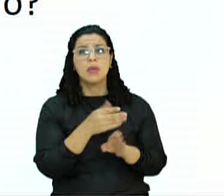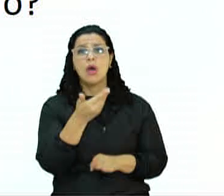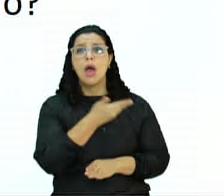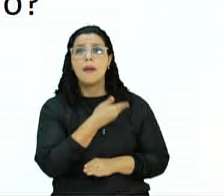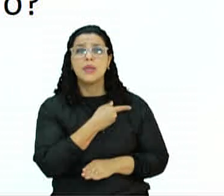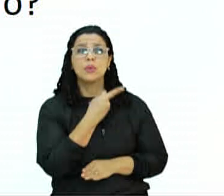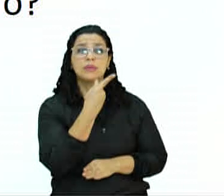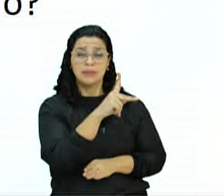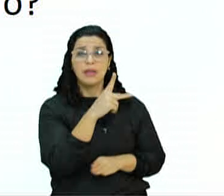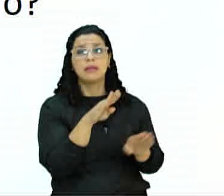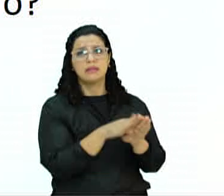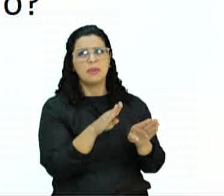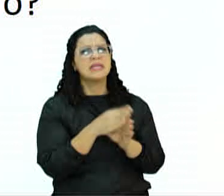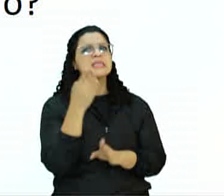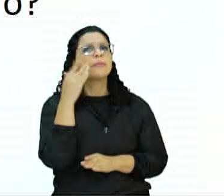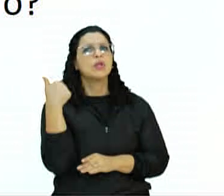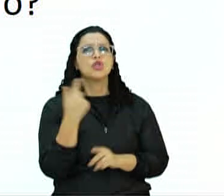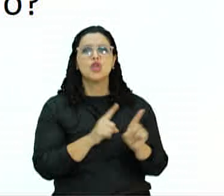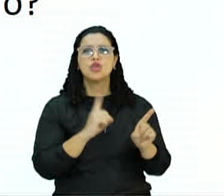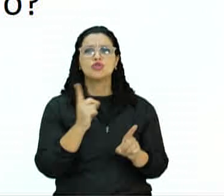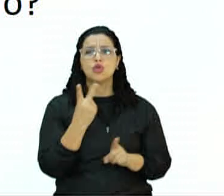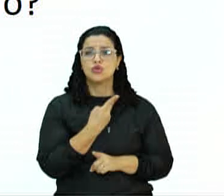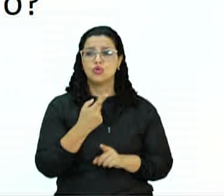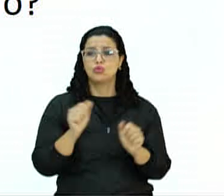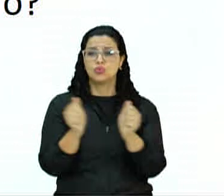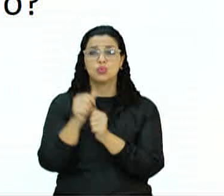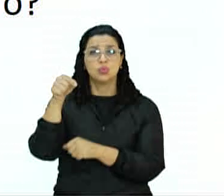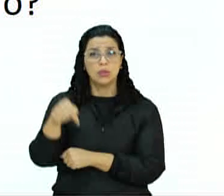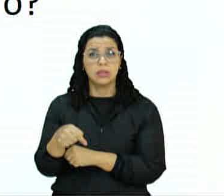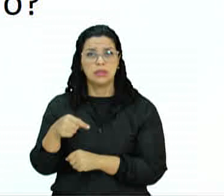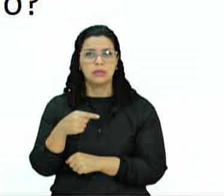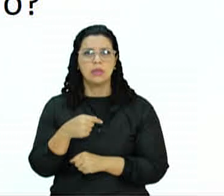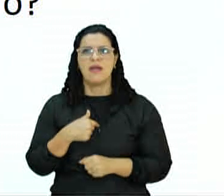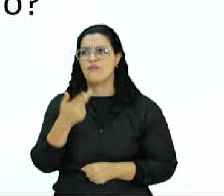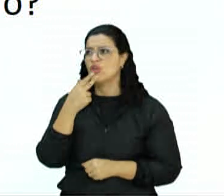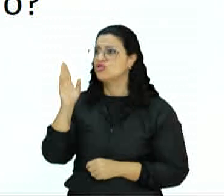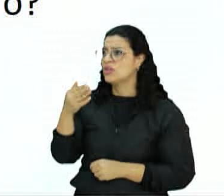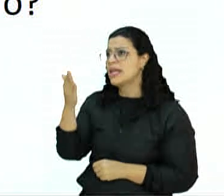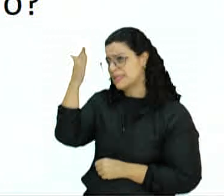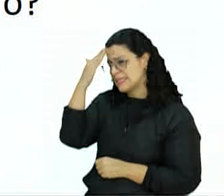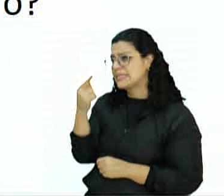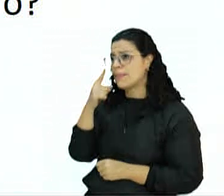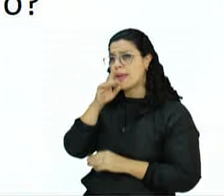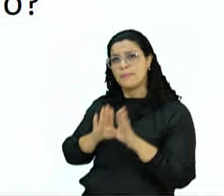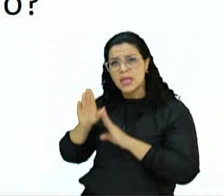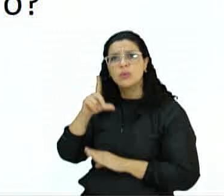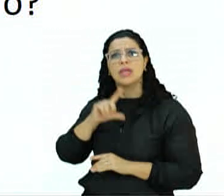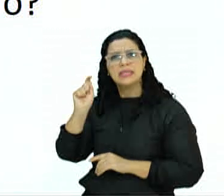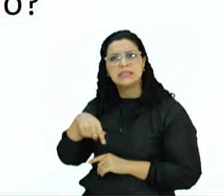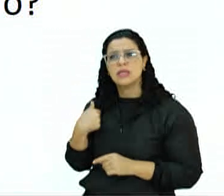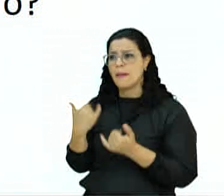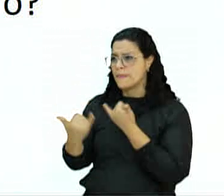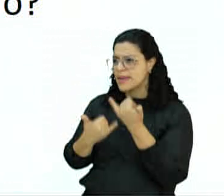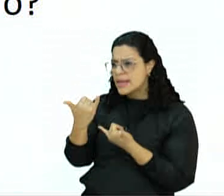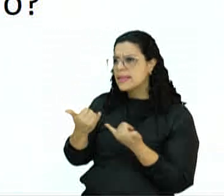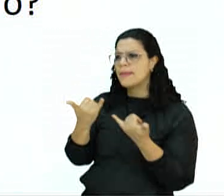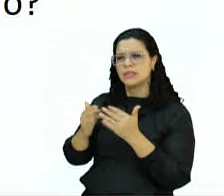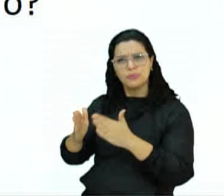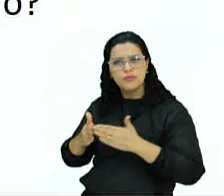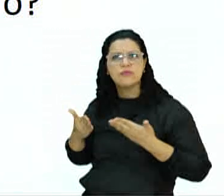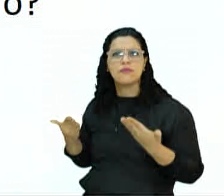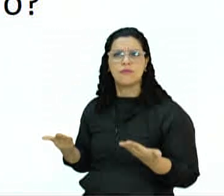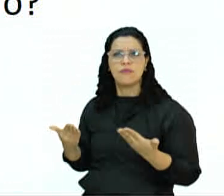amigo do seu amigo saberá que estivemos aqui. É um risco enorme, já disse, não insista. Nessas brincadeiras, por